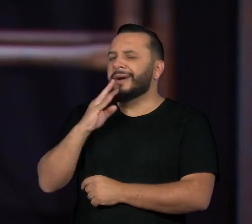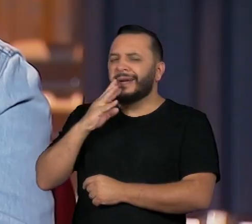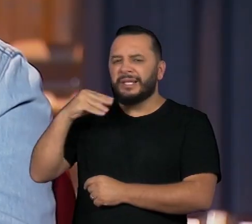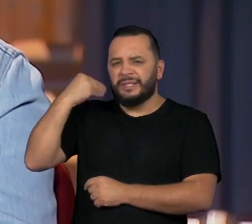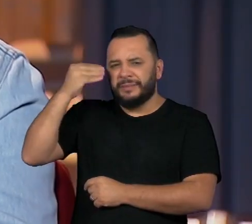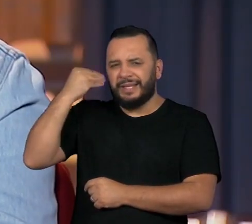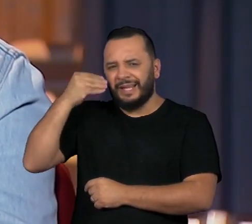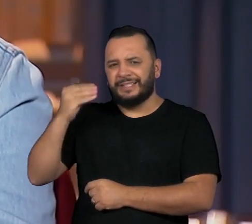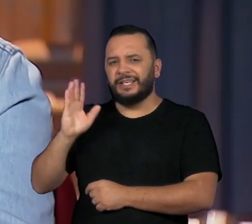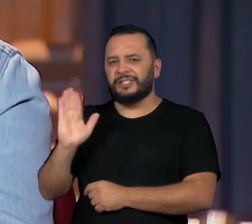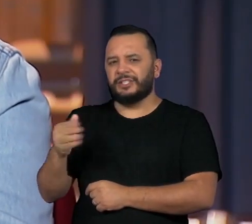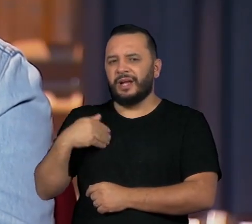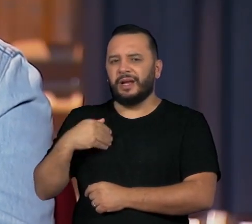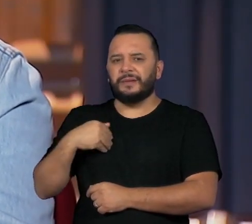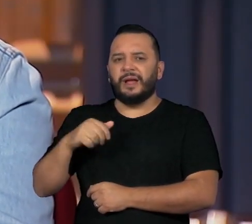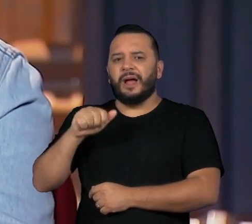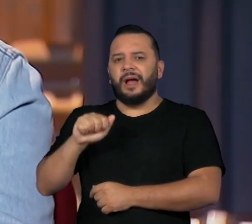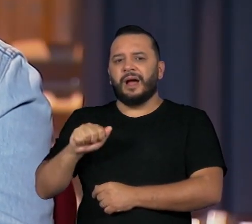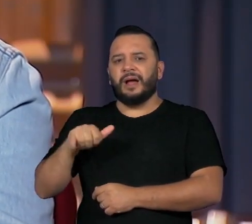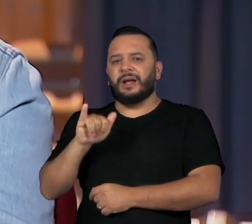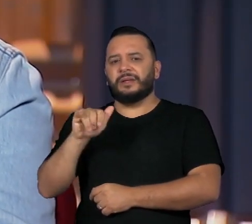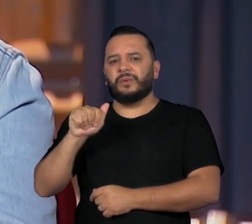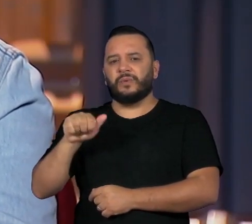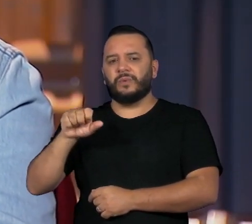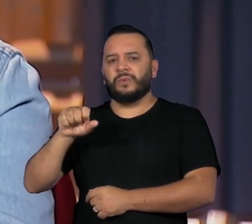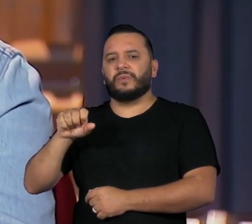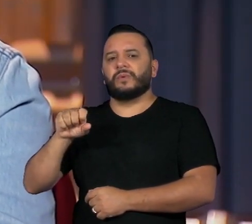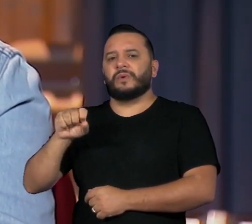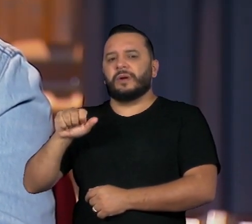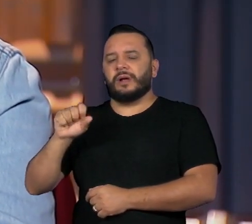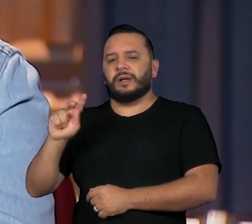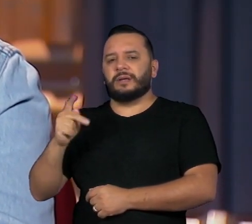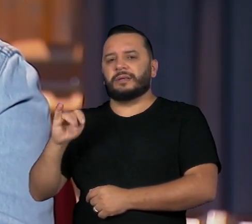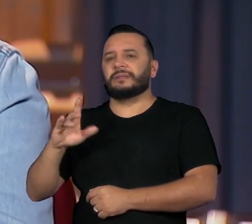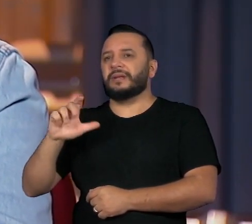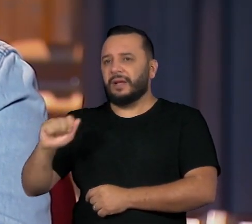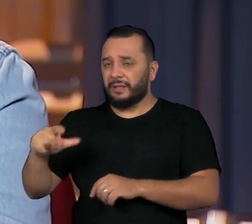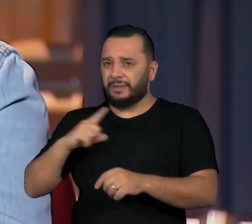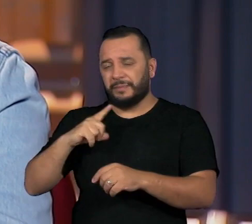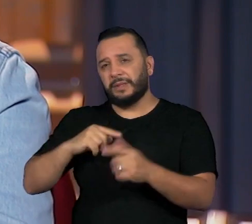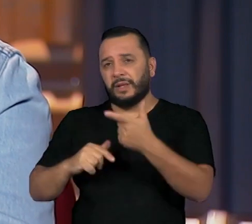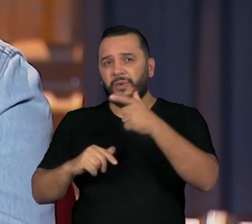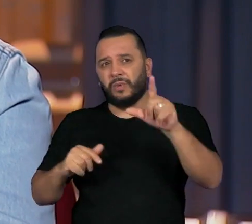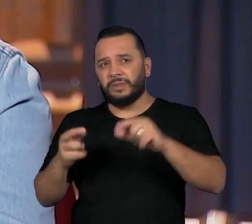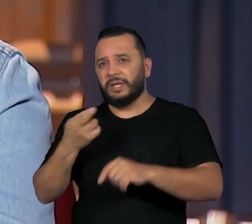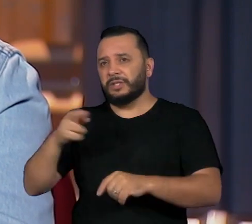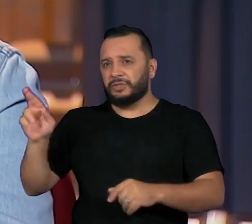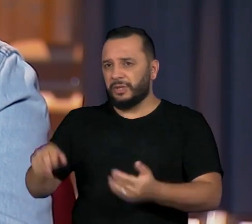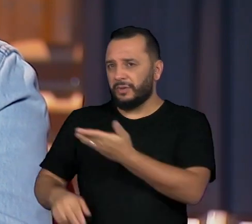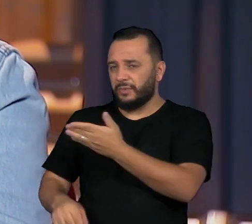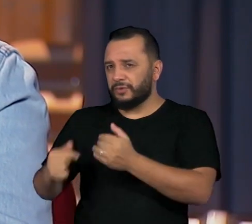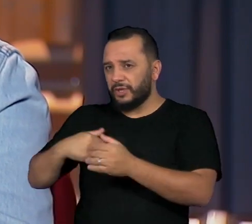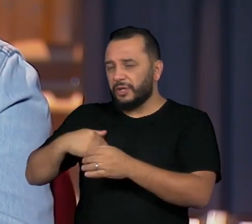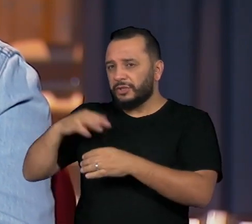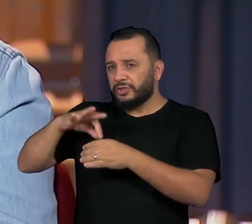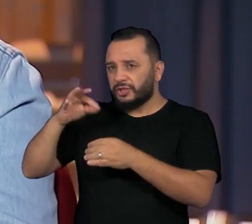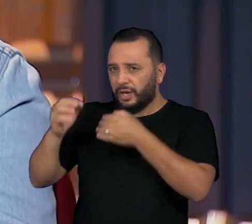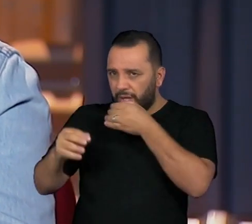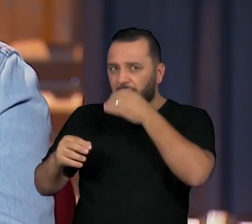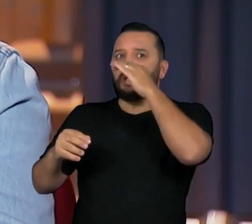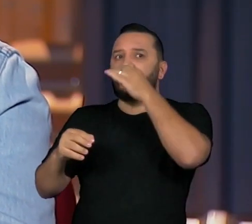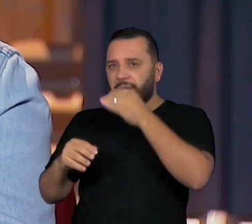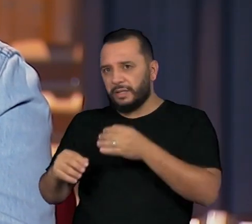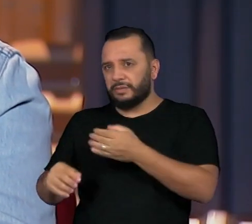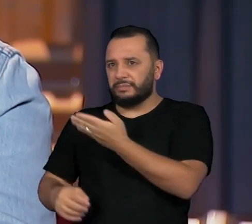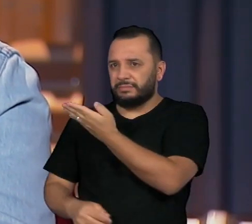fonte. Isso também pode ser feito nas religiões sincréticas, né? Seja no Santo Daime, seja na União do Vegetal, seja na Barquinha e várias